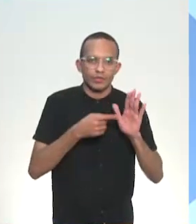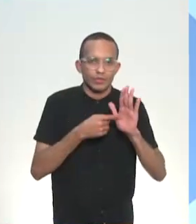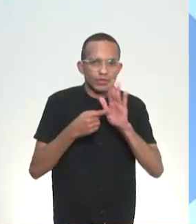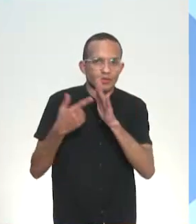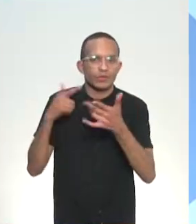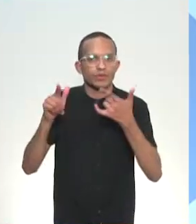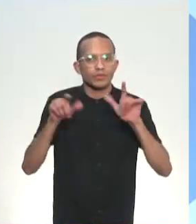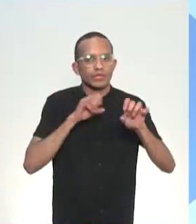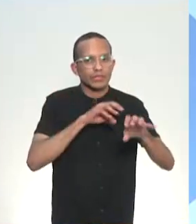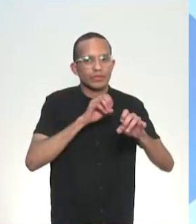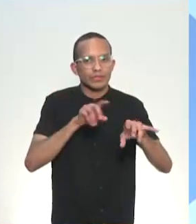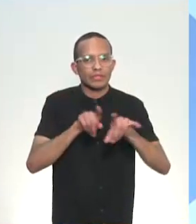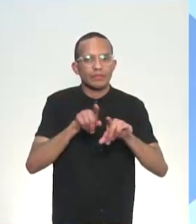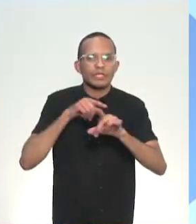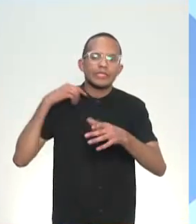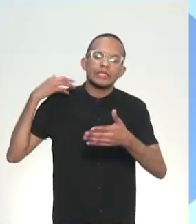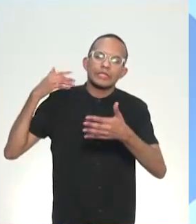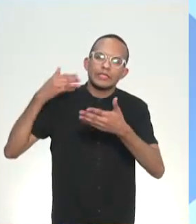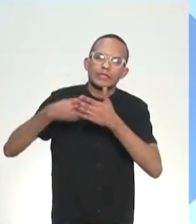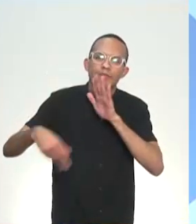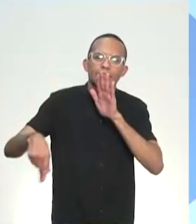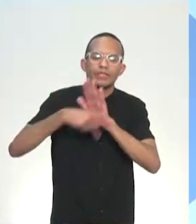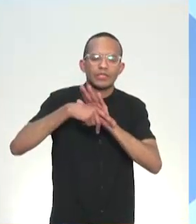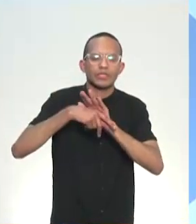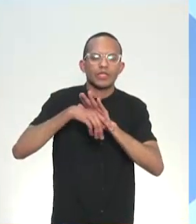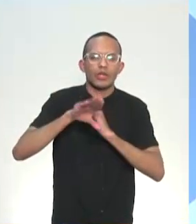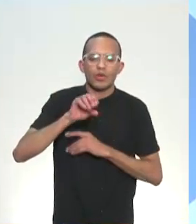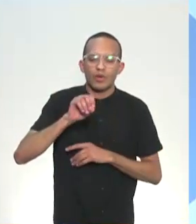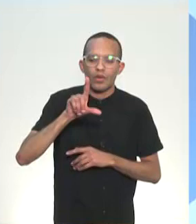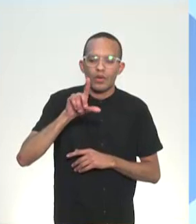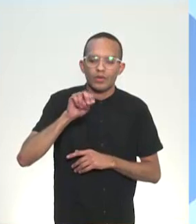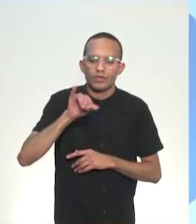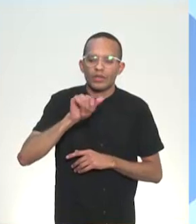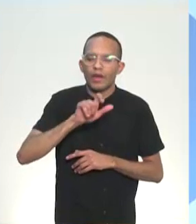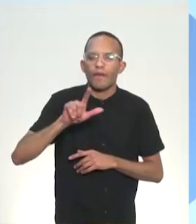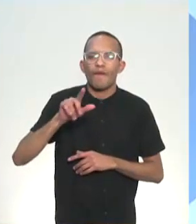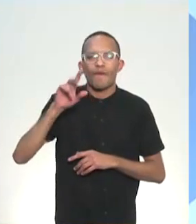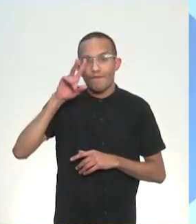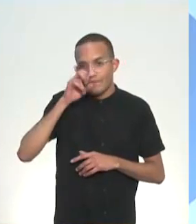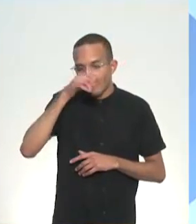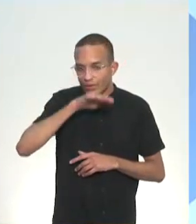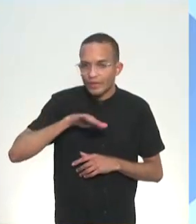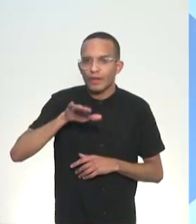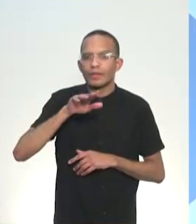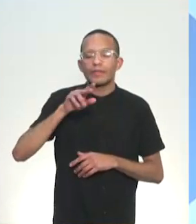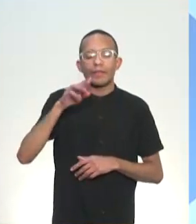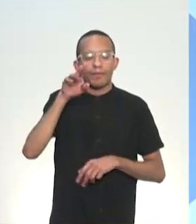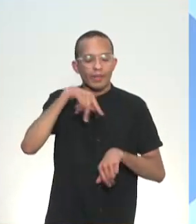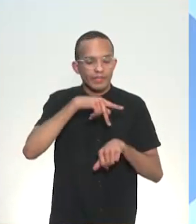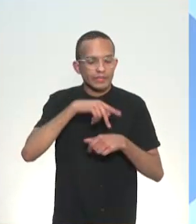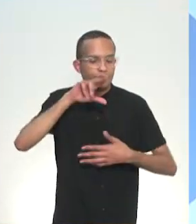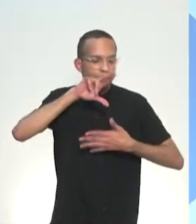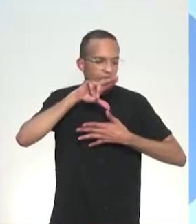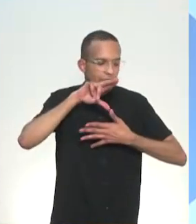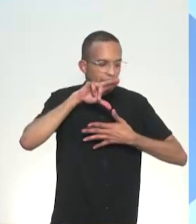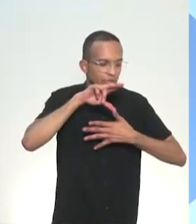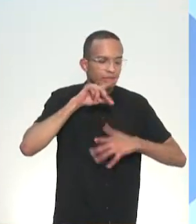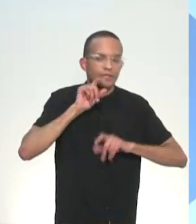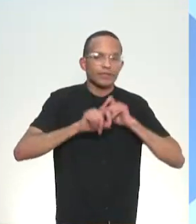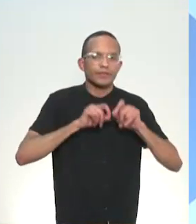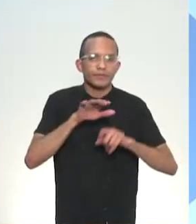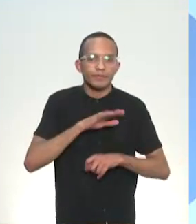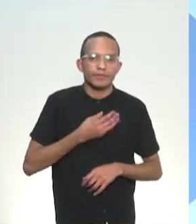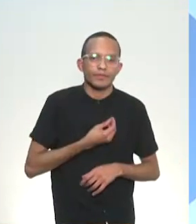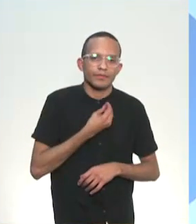em outras aulas, a herança colonial é muito forte nos países da América Latina.